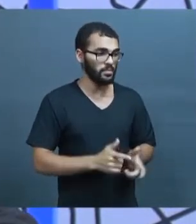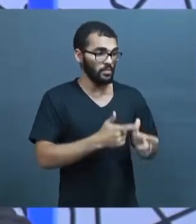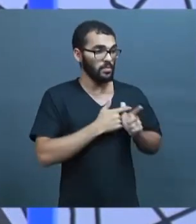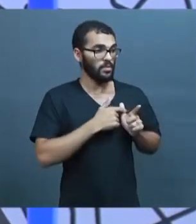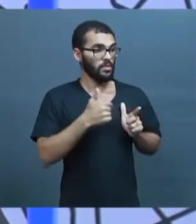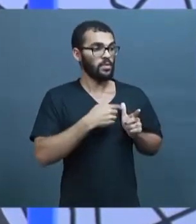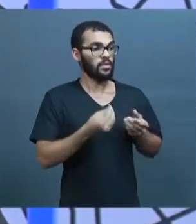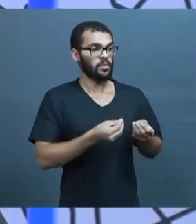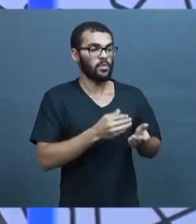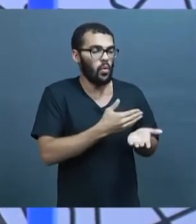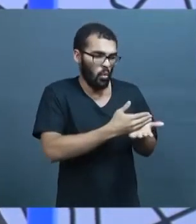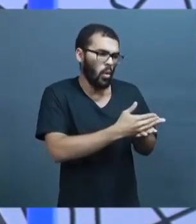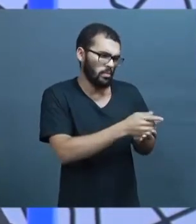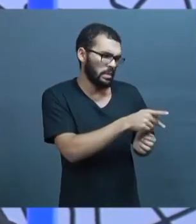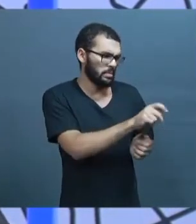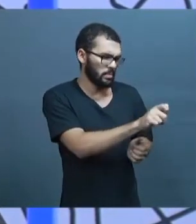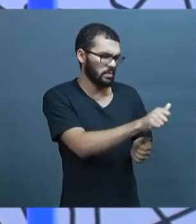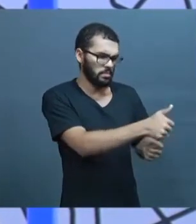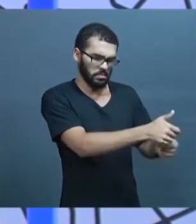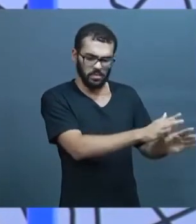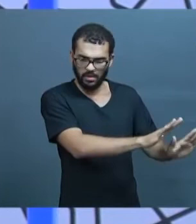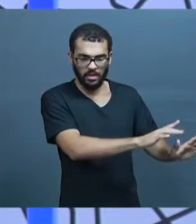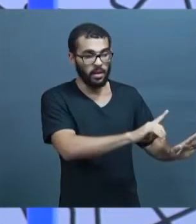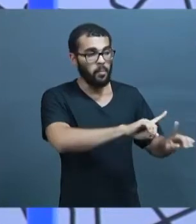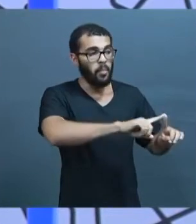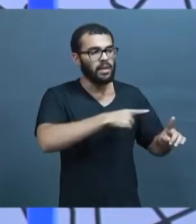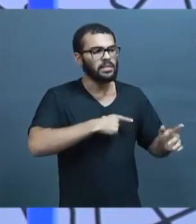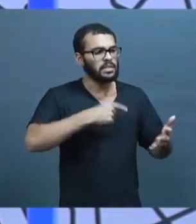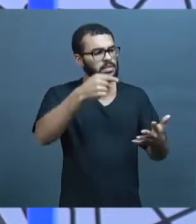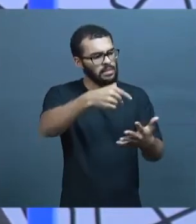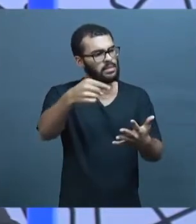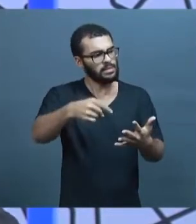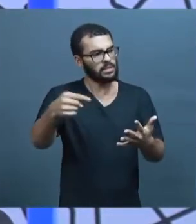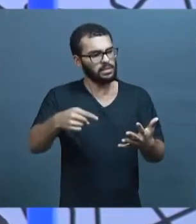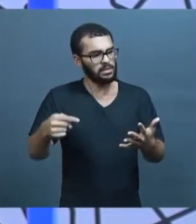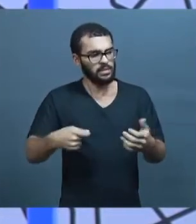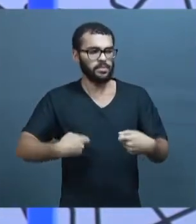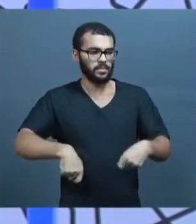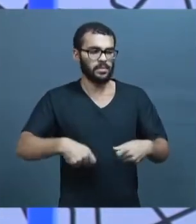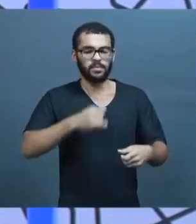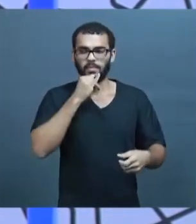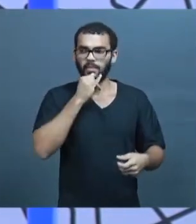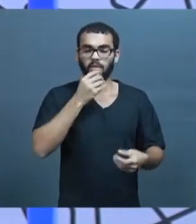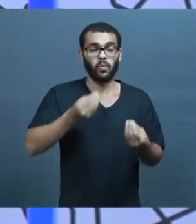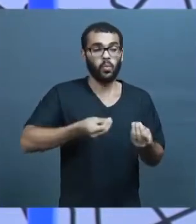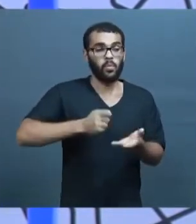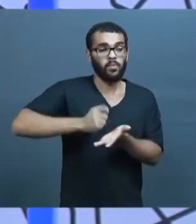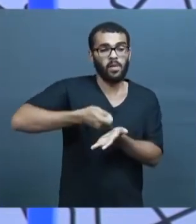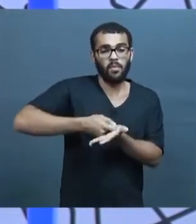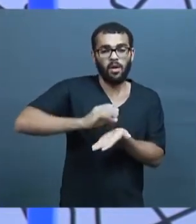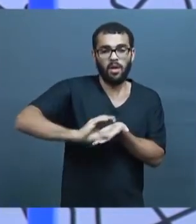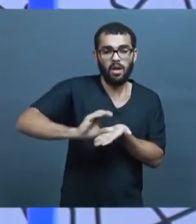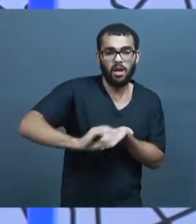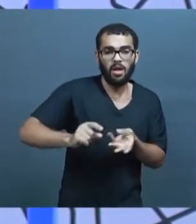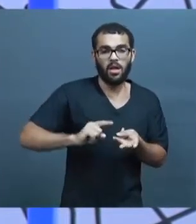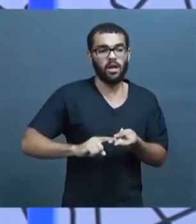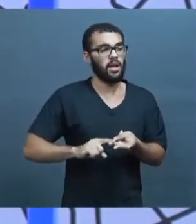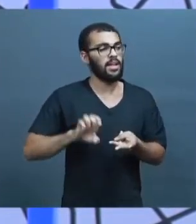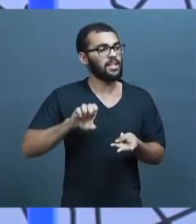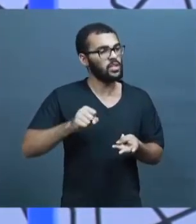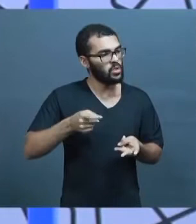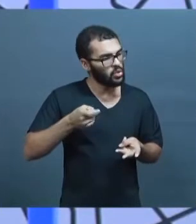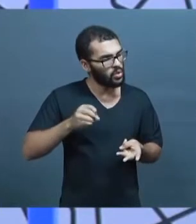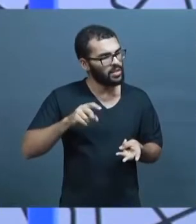começa pela reforma da Previdência, mas exige outros esforços, como gasto tributário, desonerações,